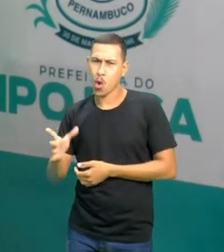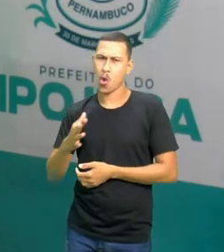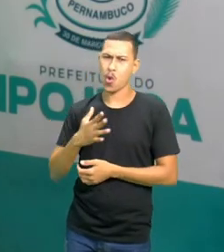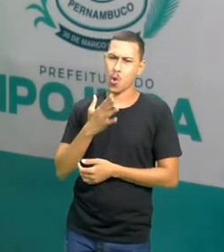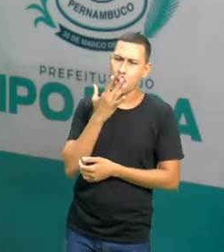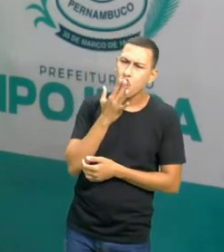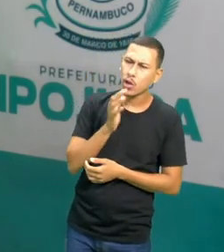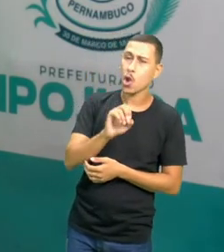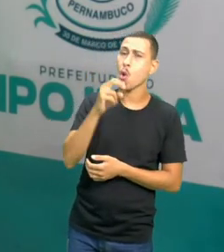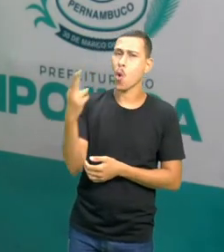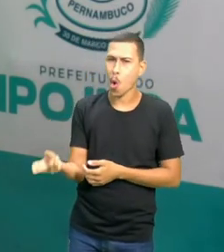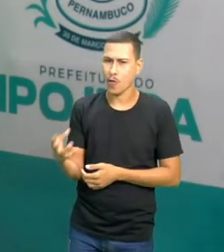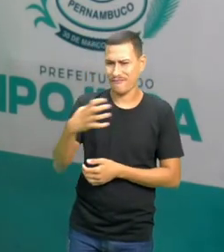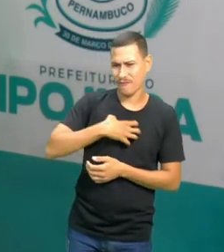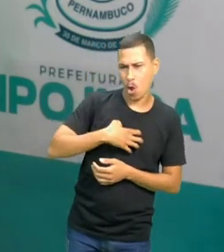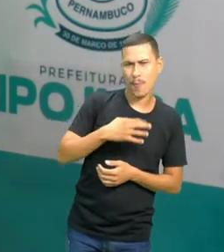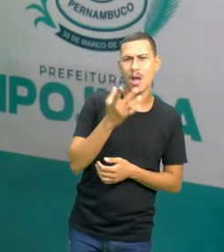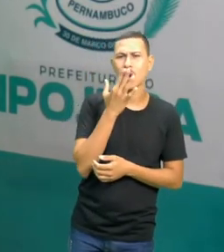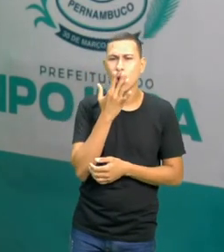se é formas e cores.